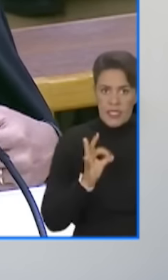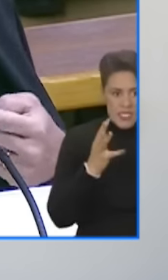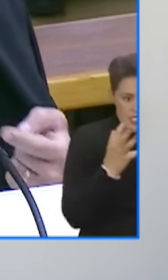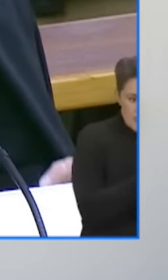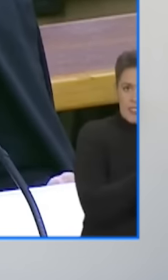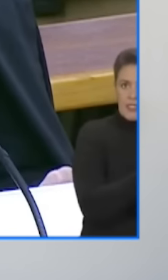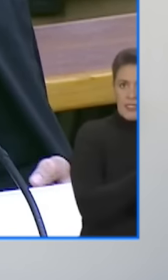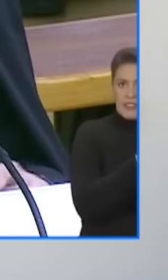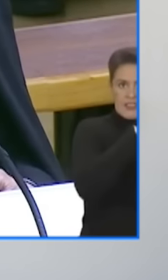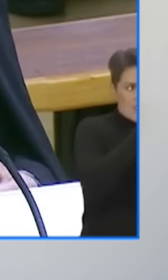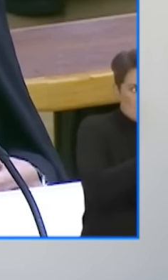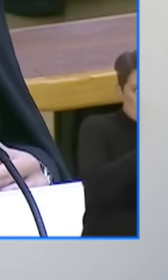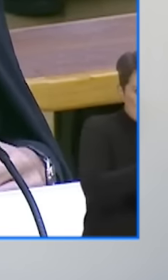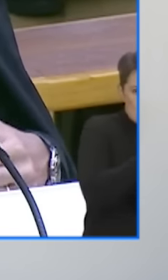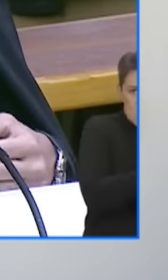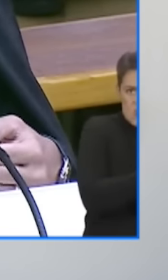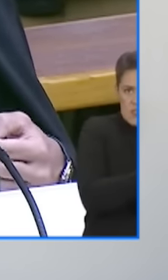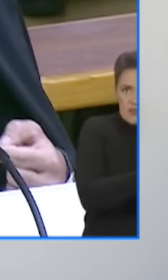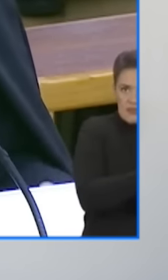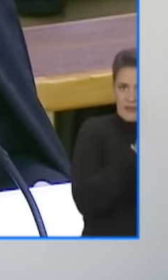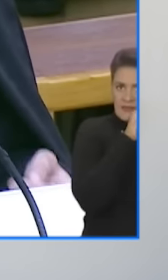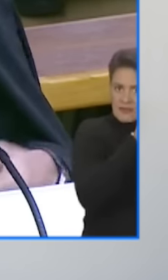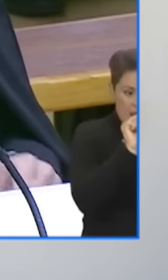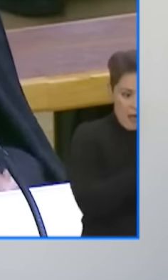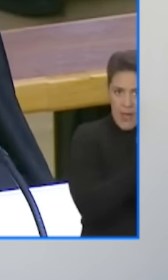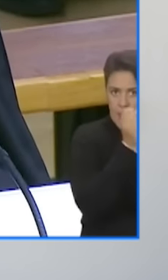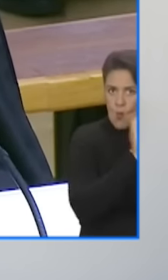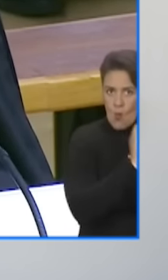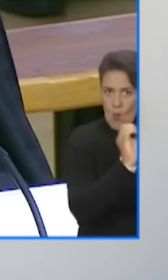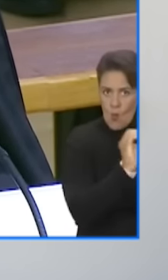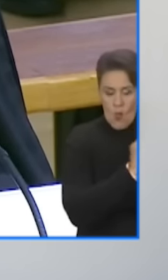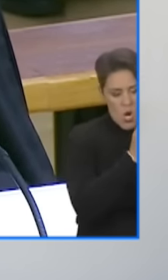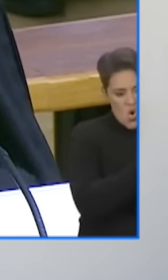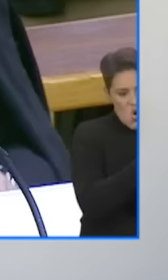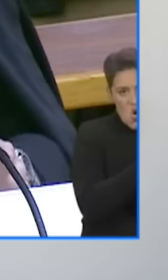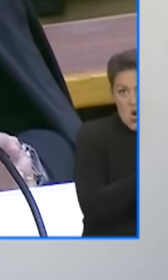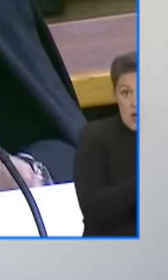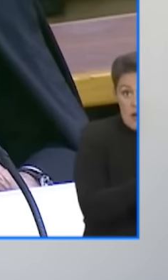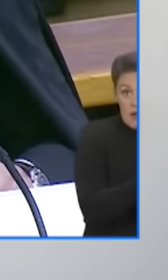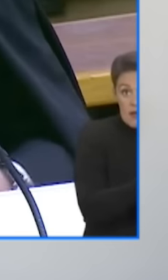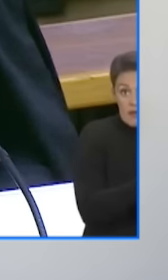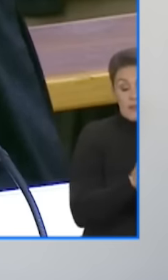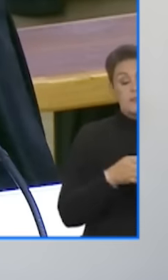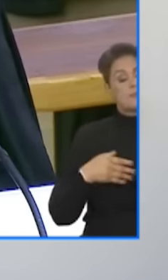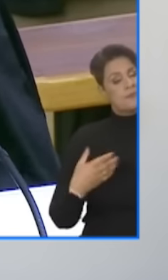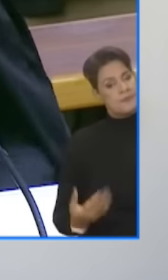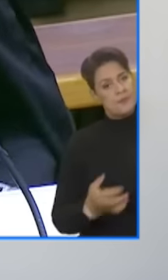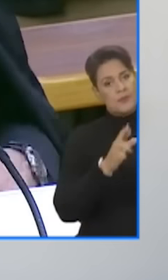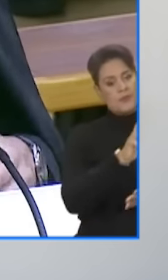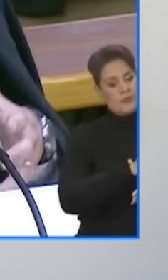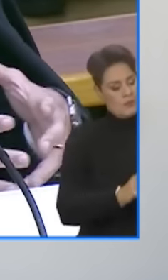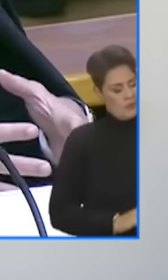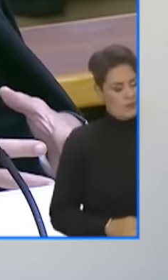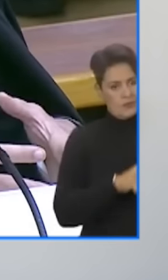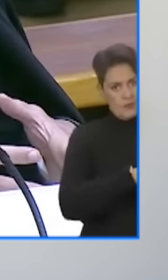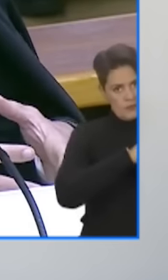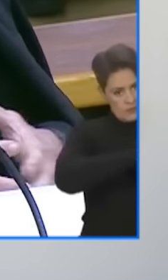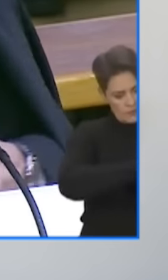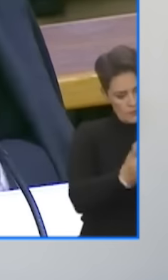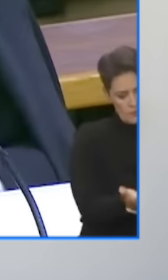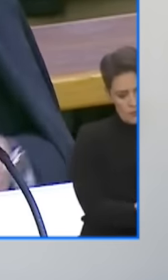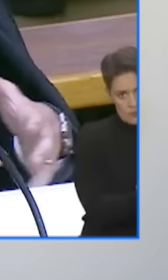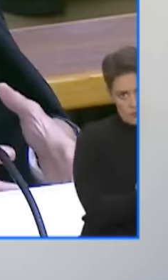será aceita, não terá nenhuma restrição aí junto ao Senado. Isso me intrigou, falei, bom, será que é isso mesmo? E fui conversar com outros opositores ao